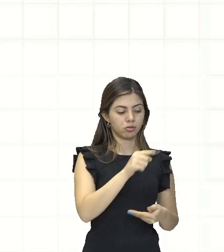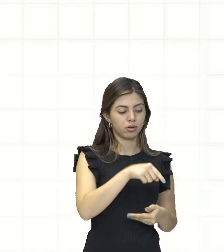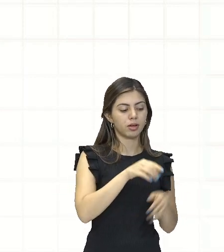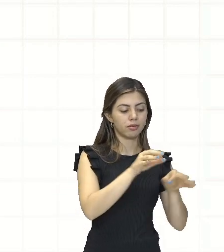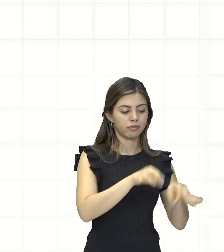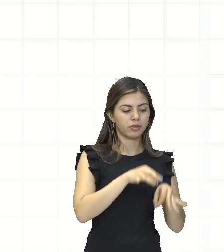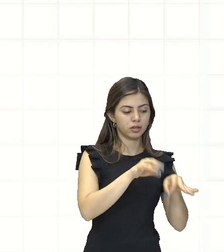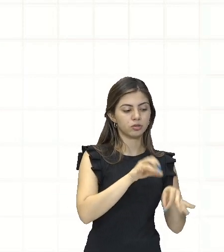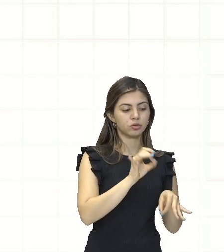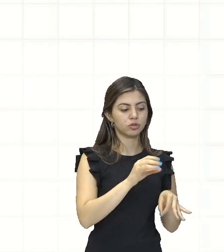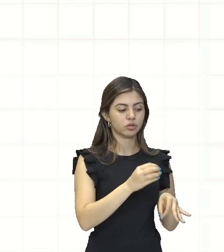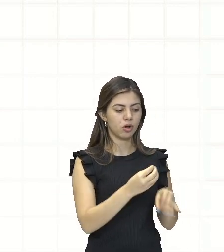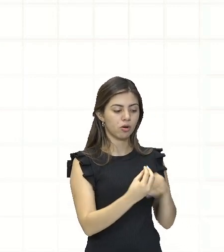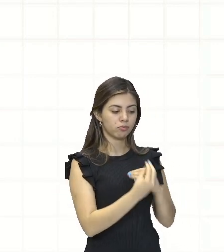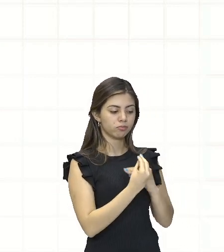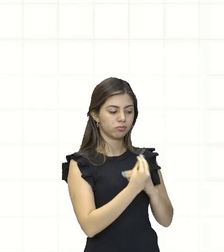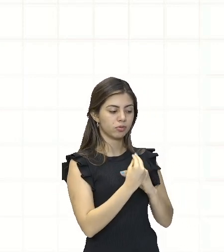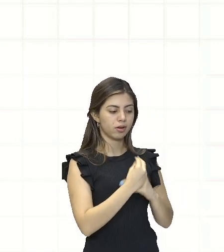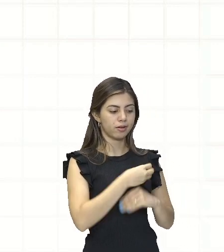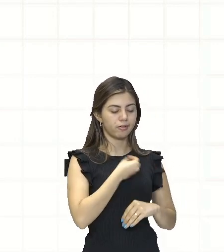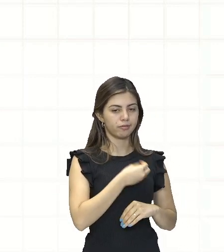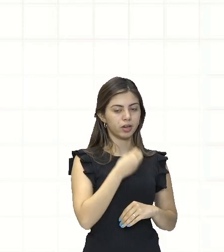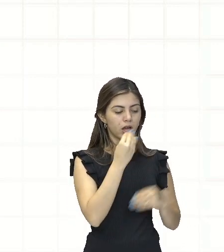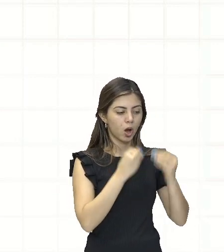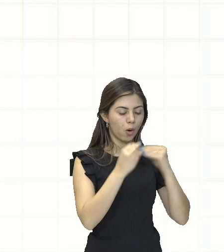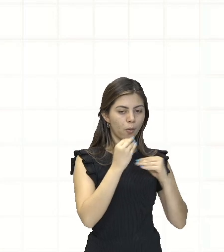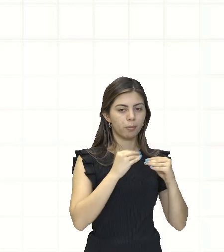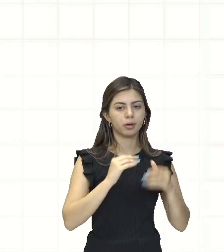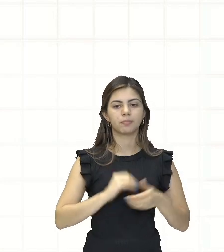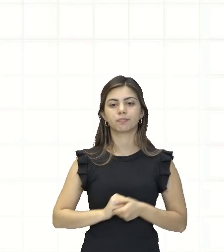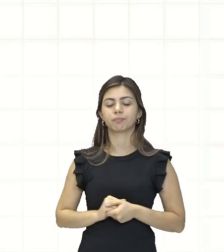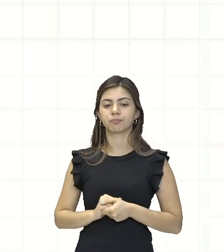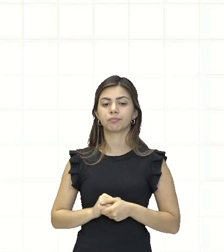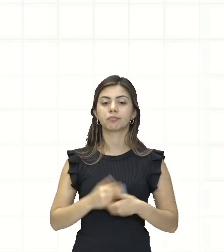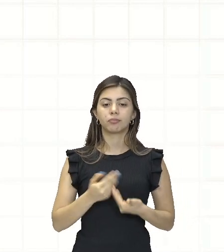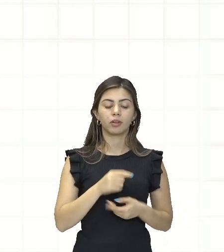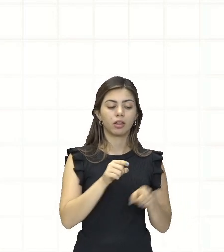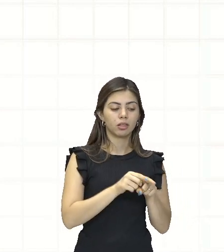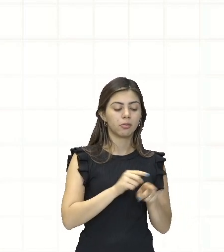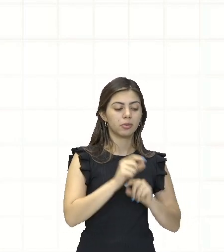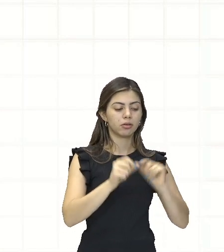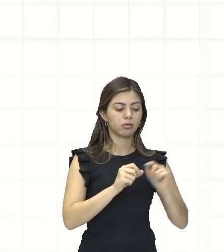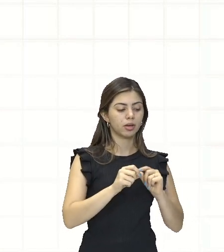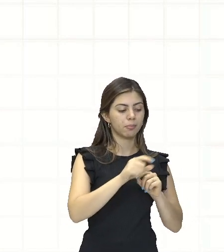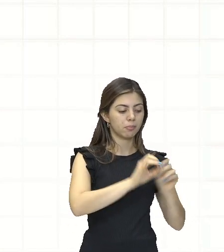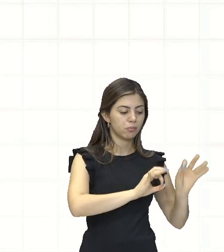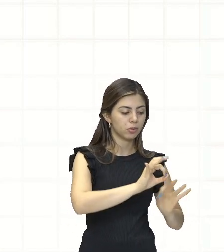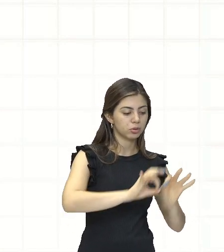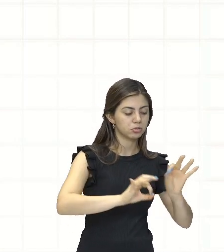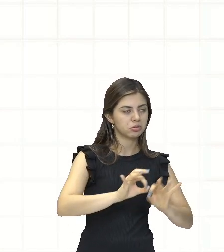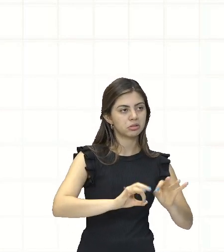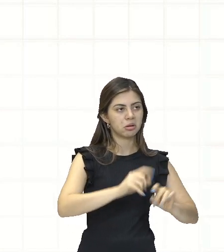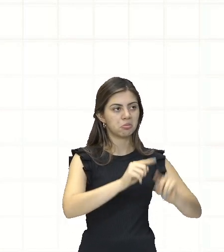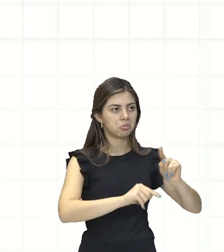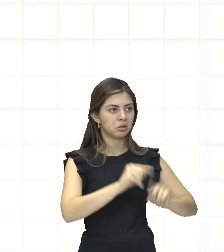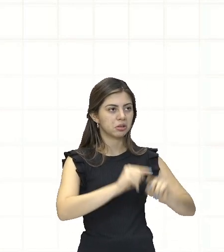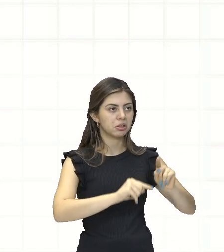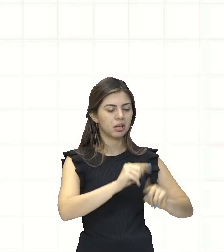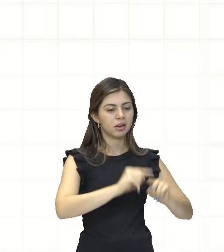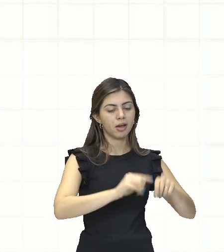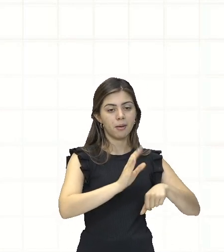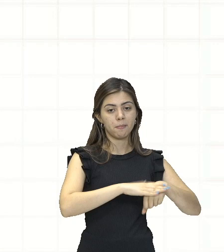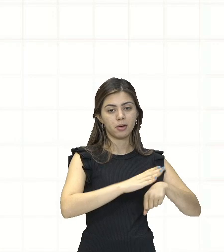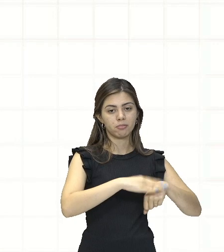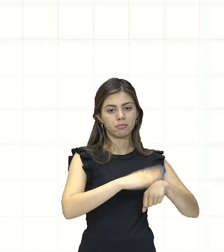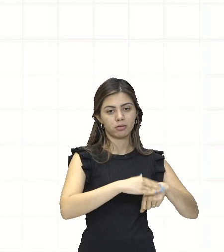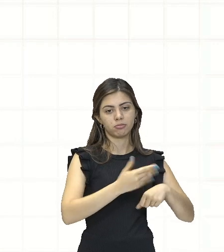economia de subsistência. Sistemas de produção artesanal, ou seja, as mercadorias vão ser feitas